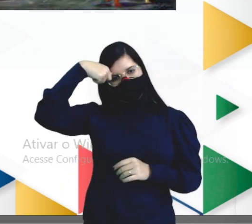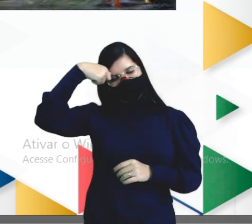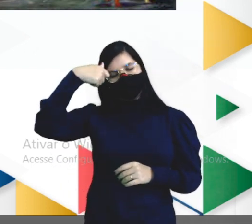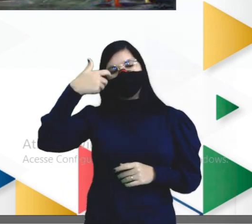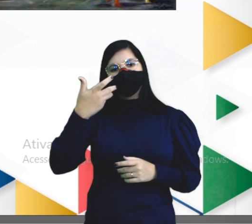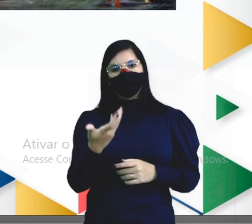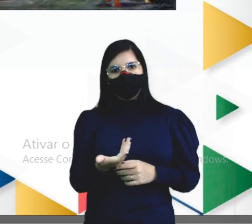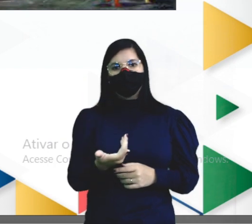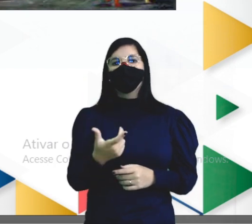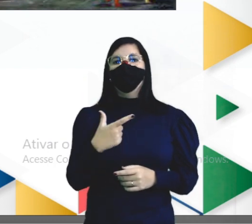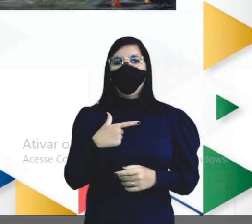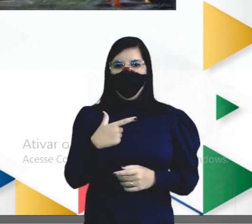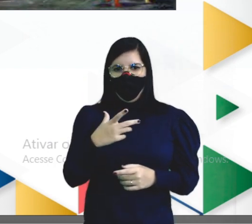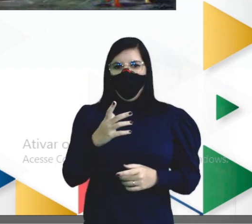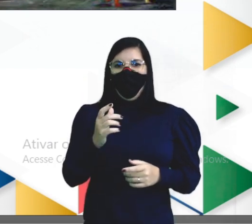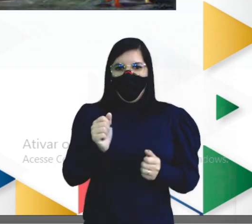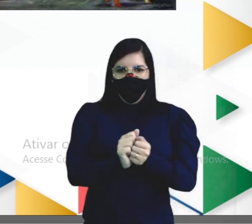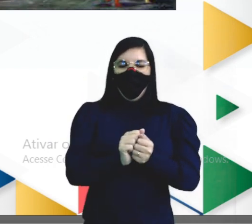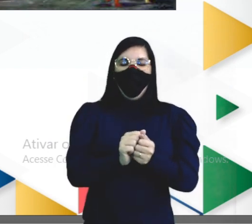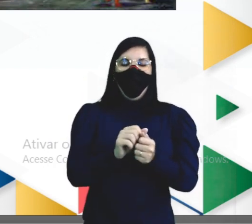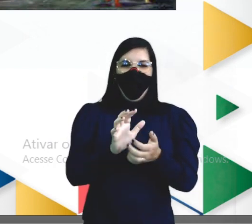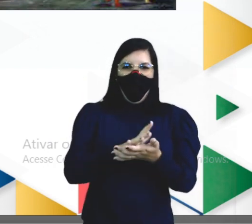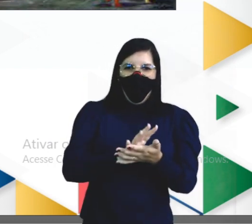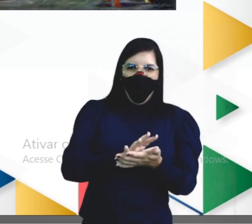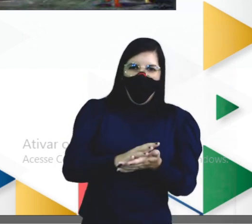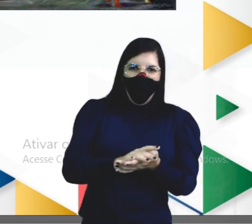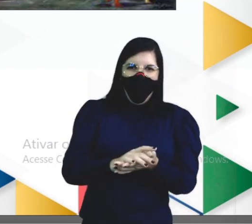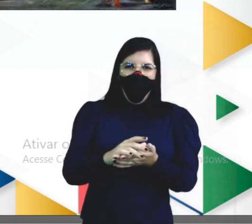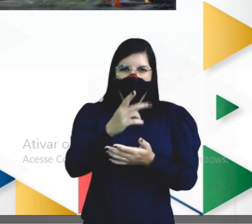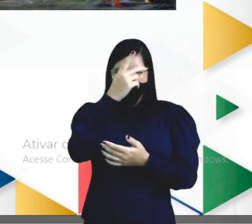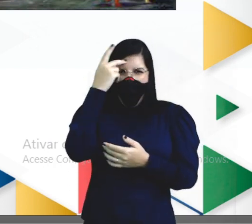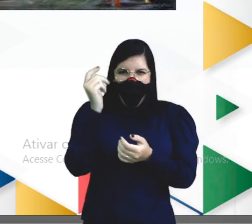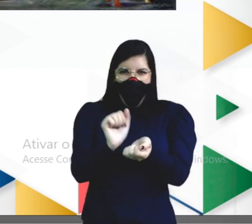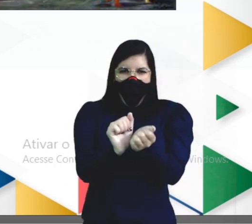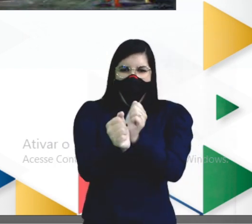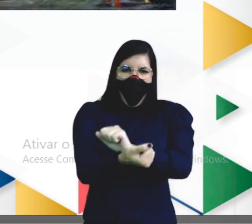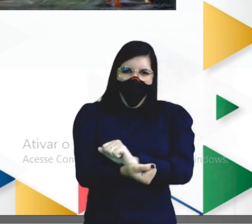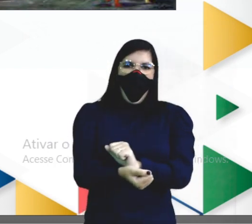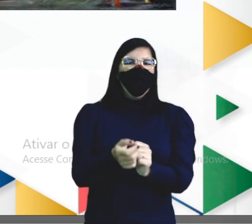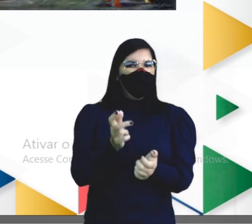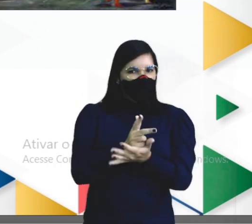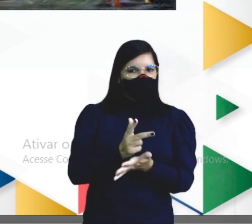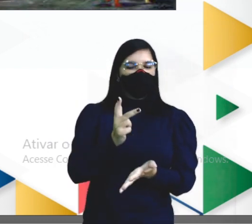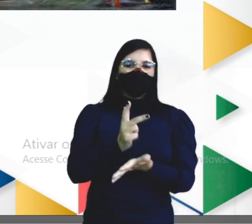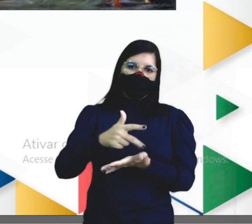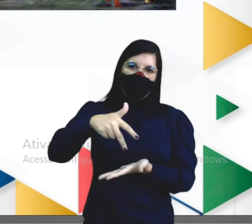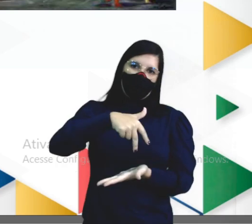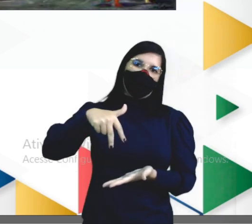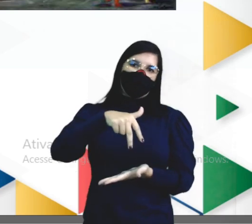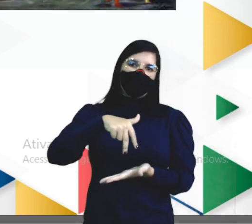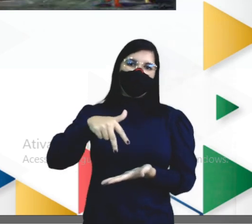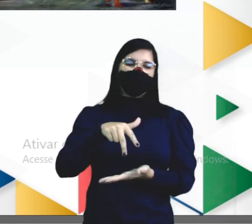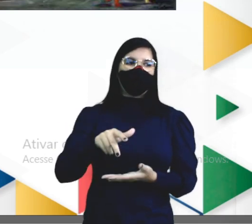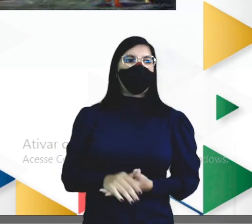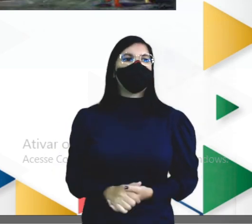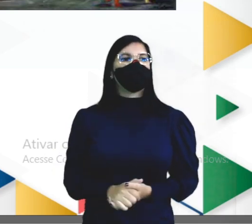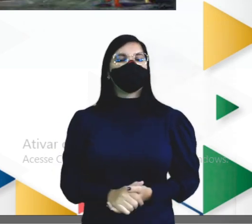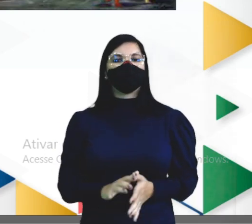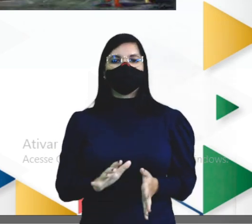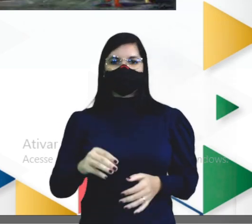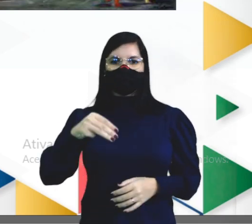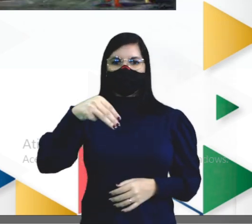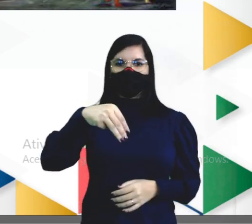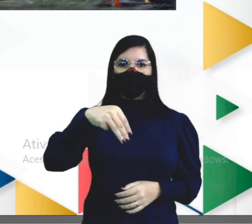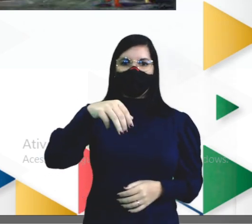uma dança afro que era muito popular, né, entre as pessoas escravizadas e, né, entre os negros também no Brasil.